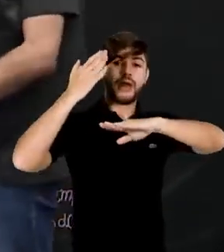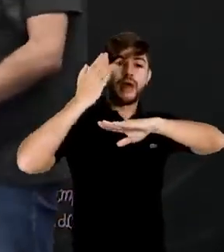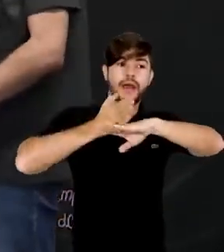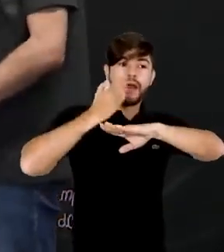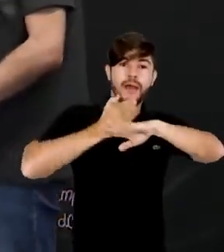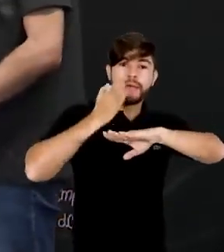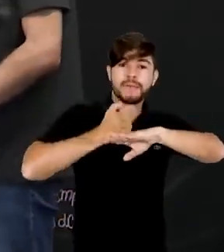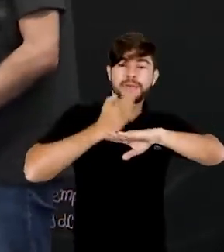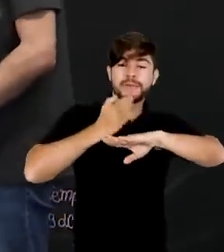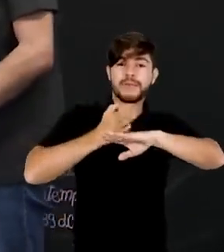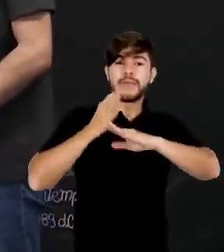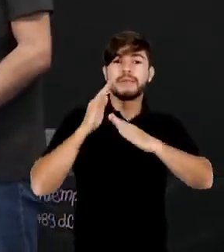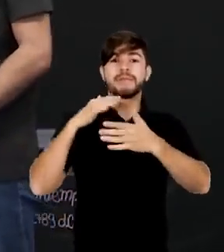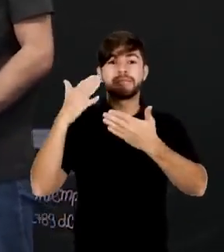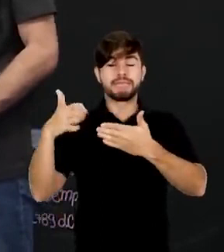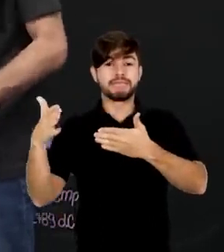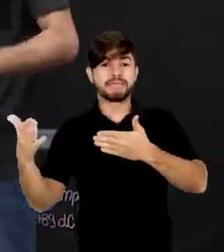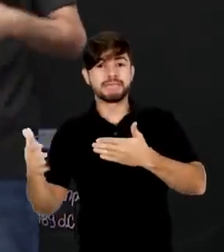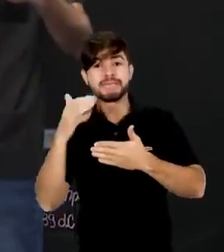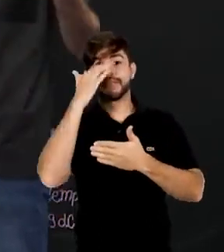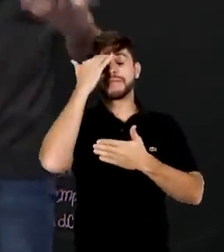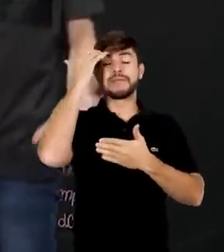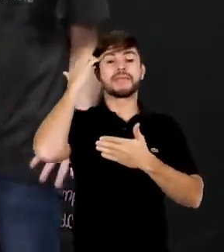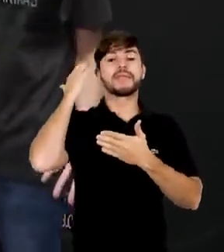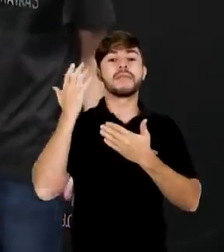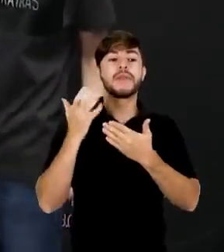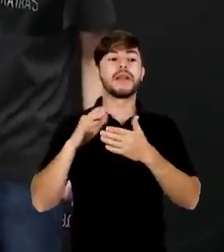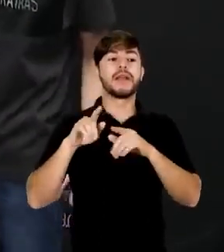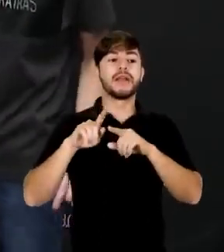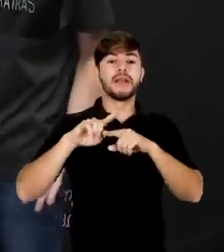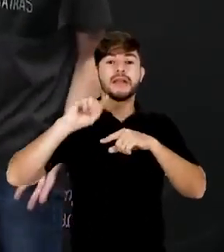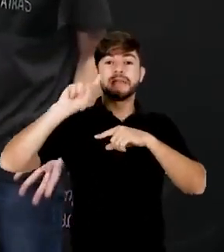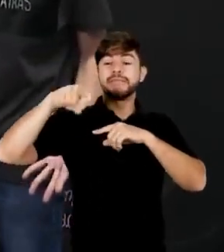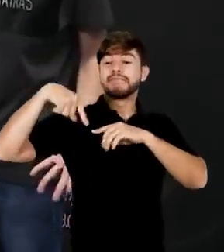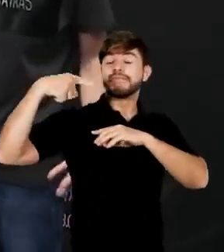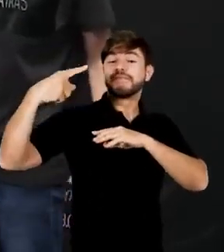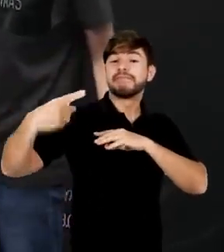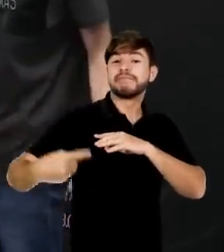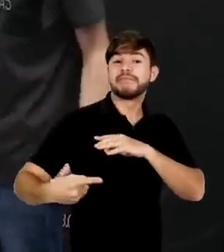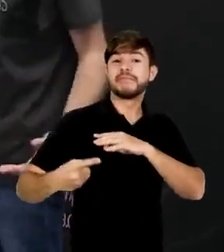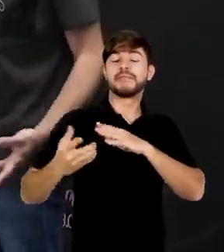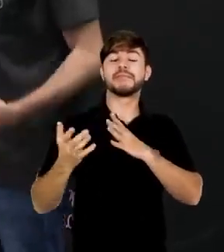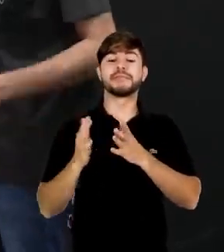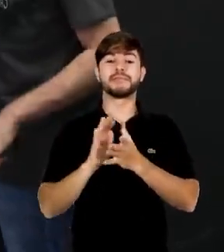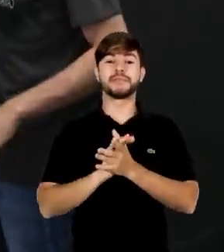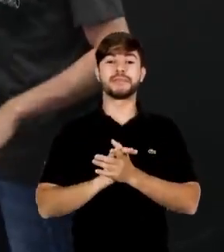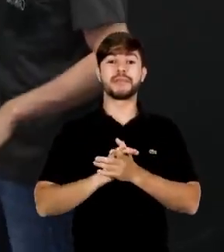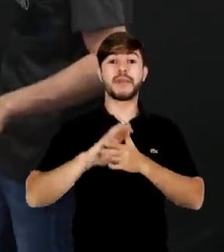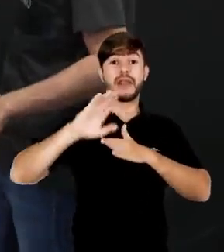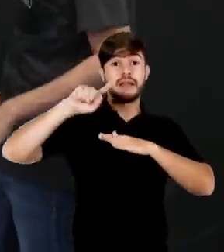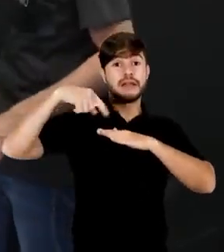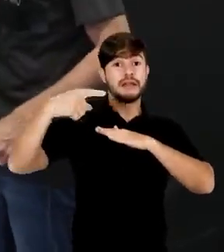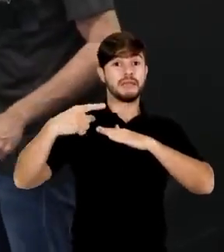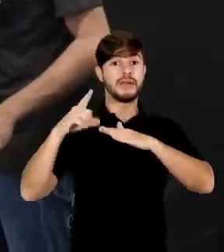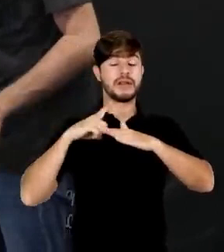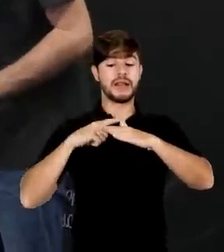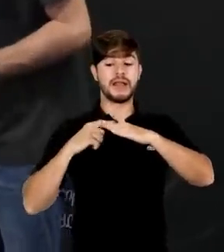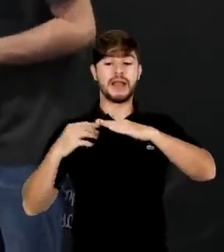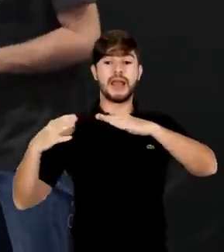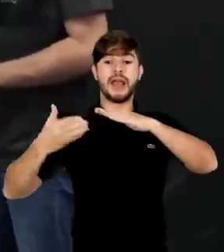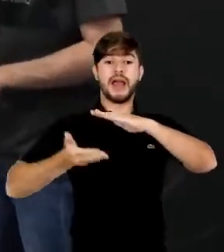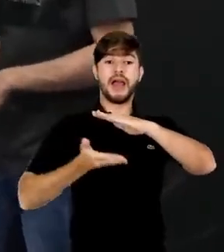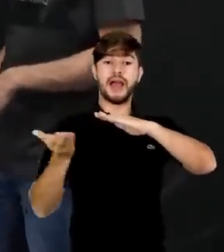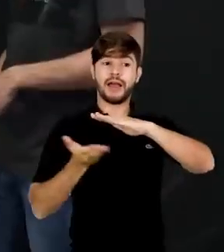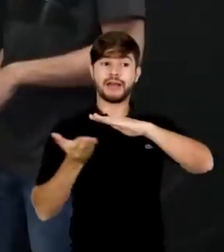até 1453 d.C., com a tomada de Constantinopla pelos turco-otomanos. Na sequência, a Idade